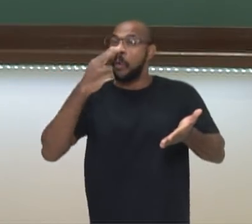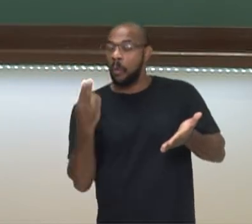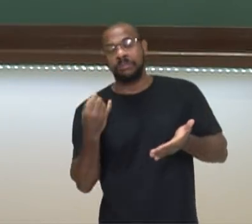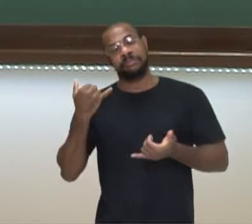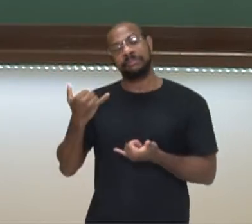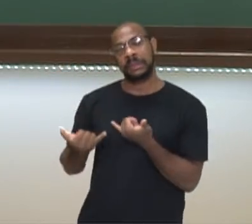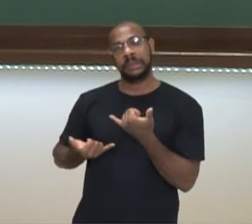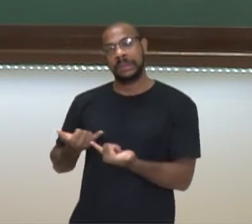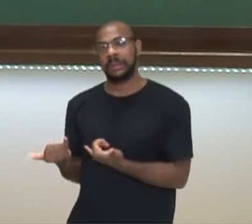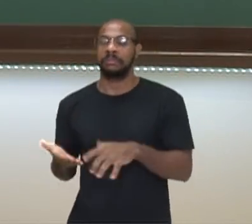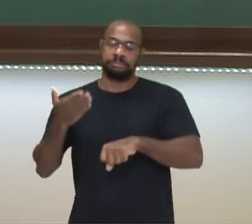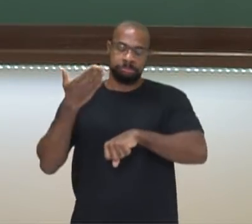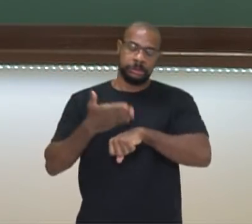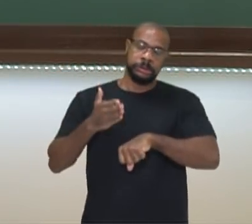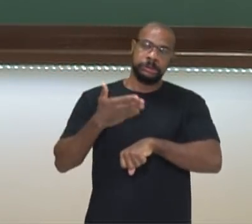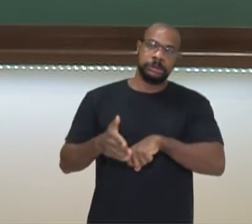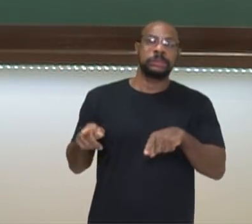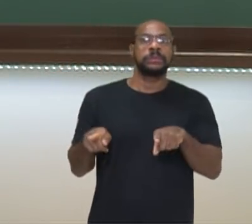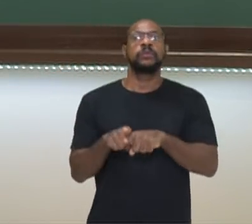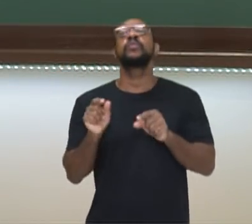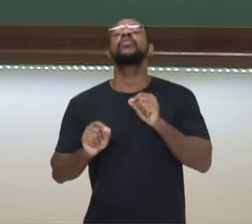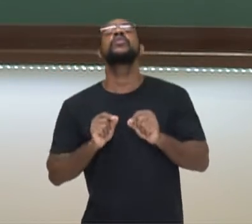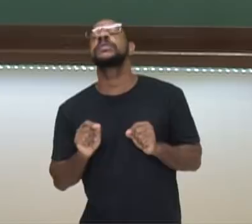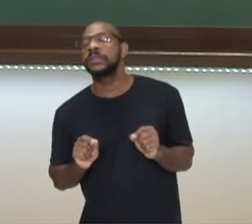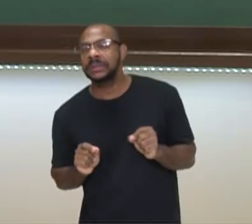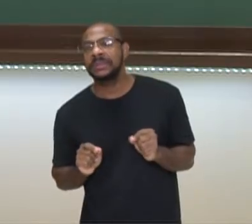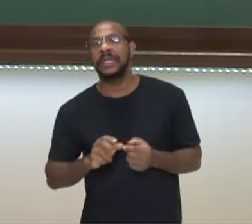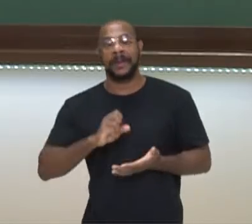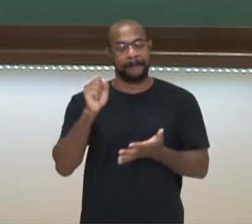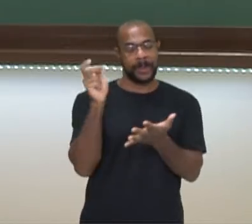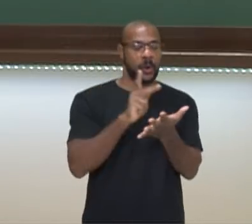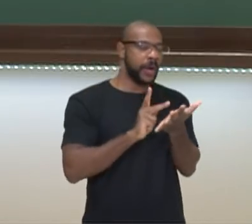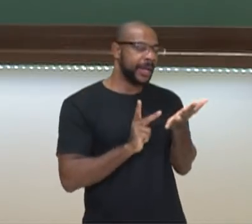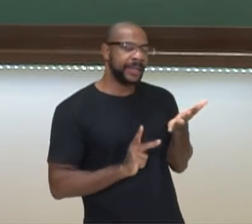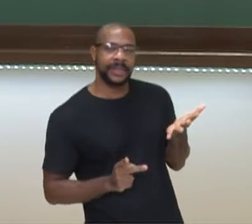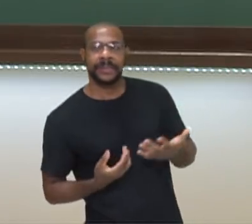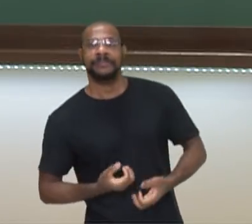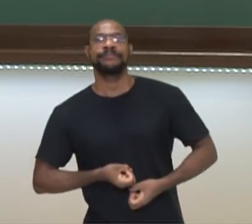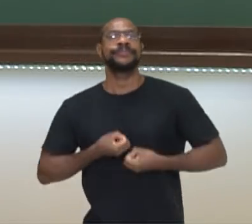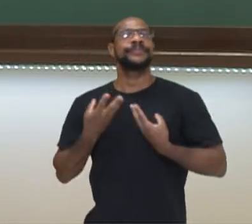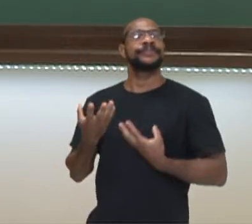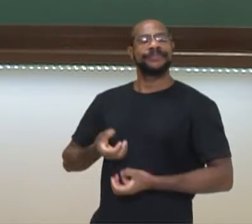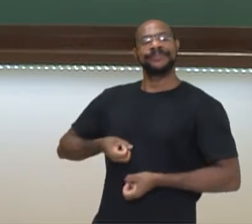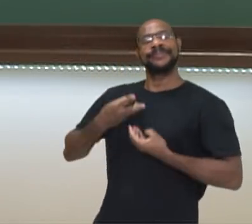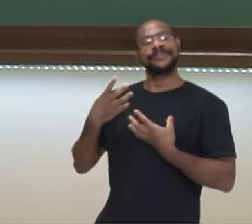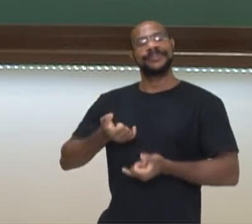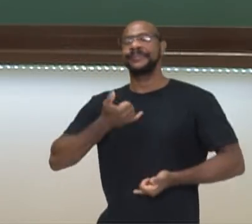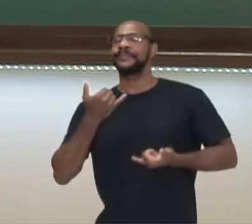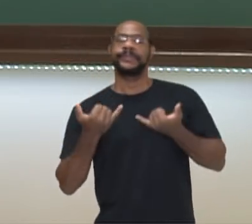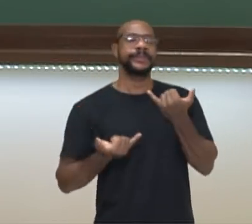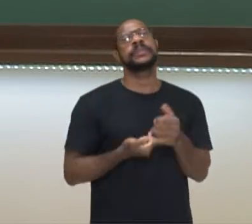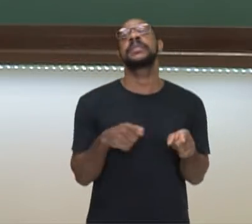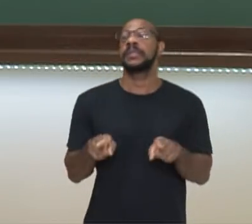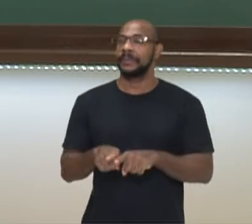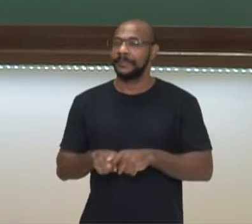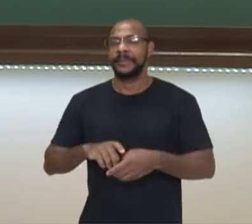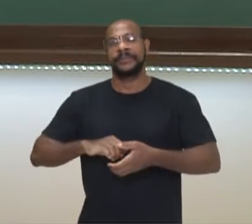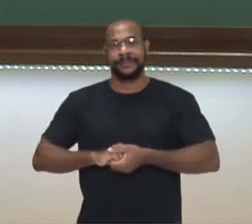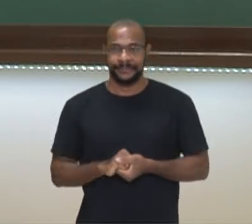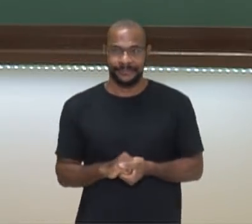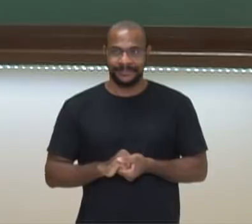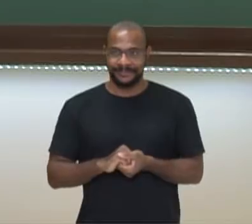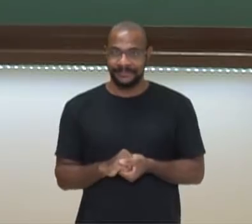praticar a poesia, escrevendo poesia, lendo ou então brincando. Ficou mais ou menos assim